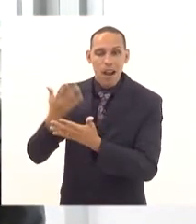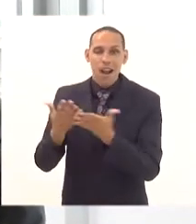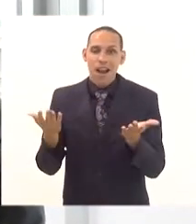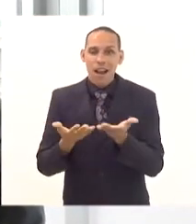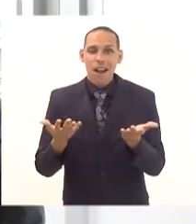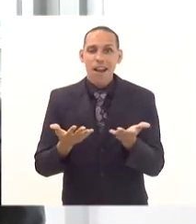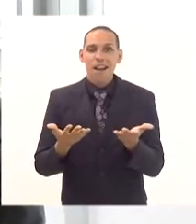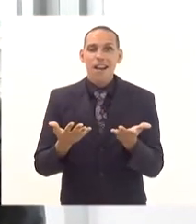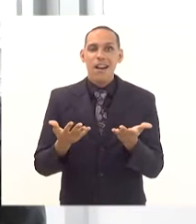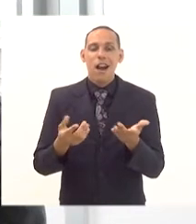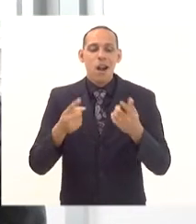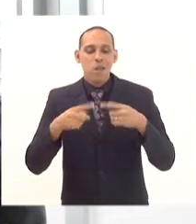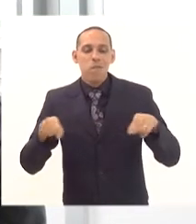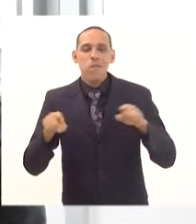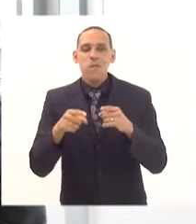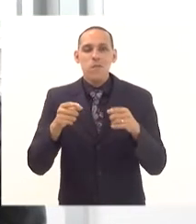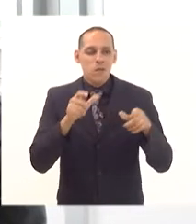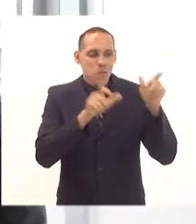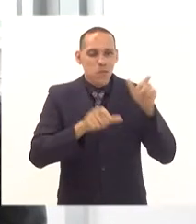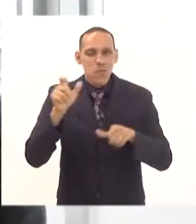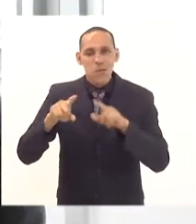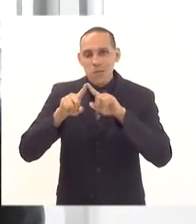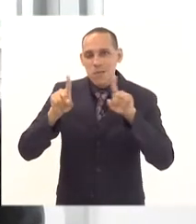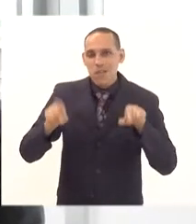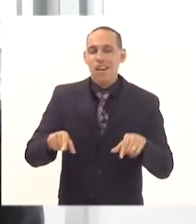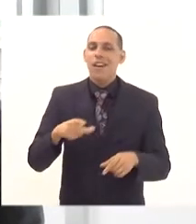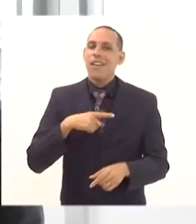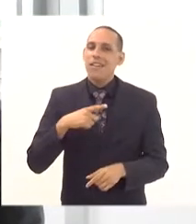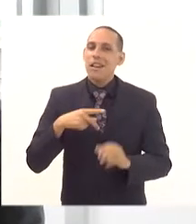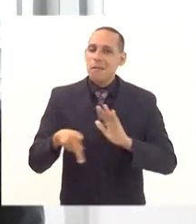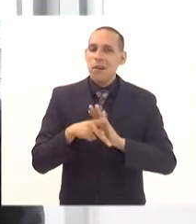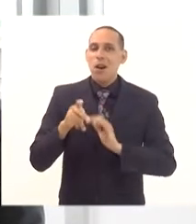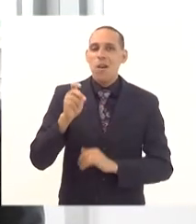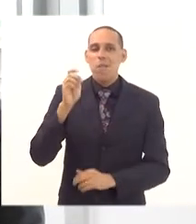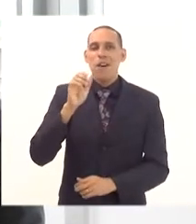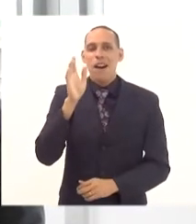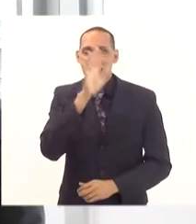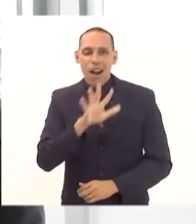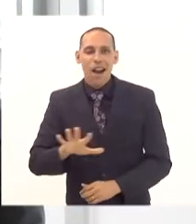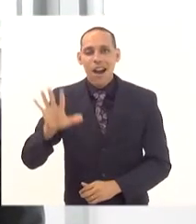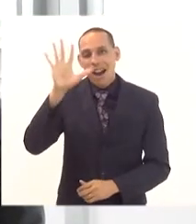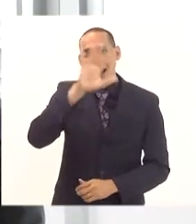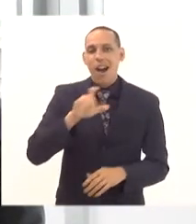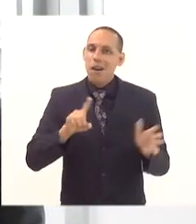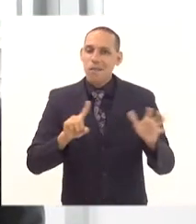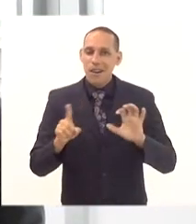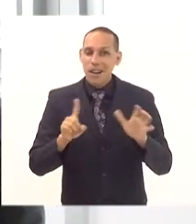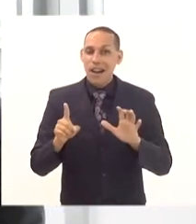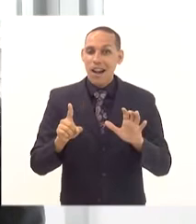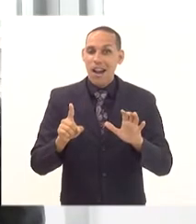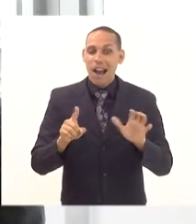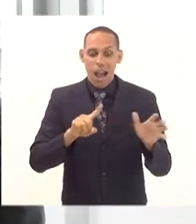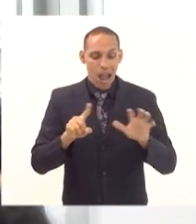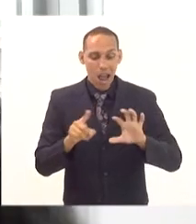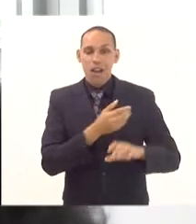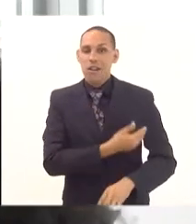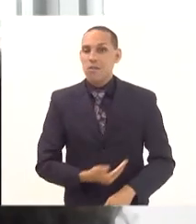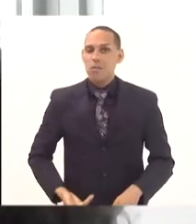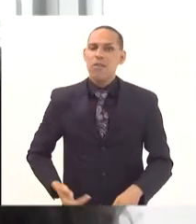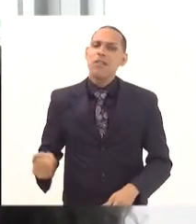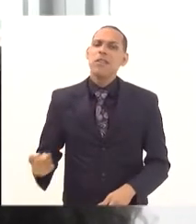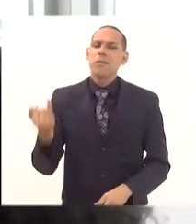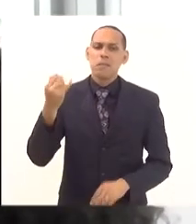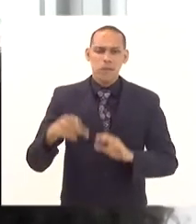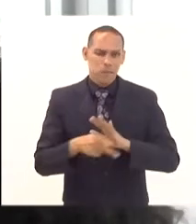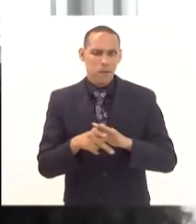músicos oriundos da Rádio Nacional então essa luta é Nossa as rádios públicas são fundamentais para